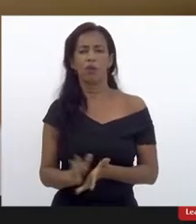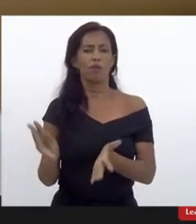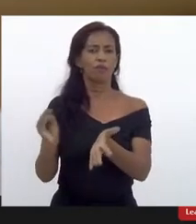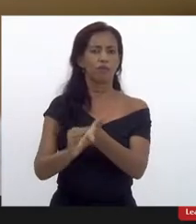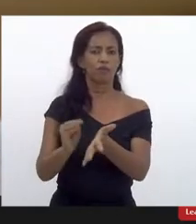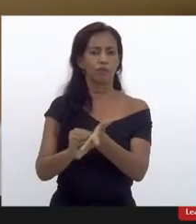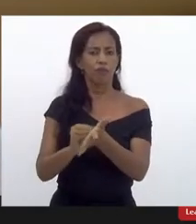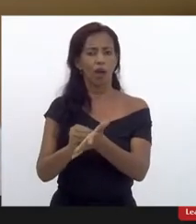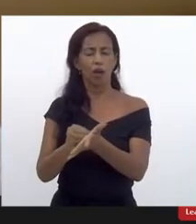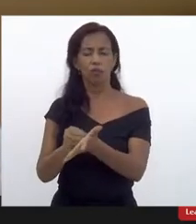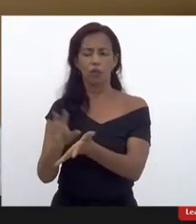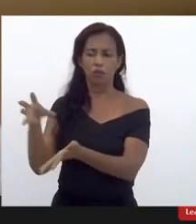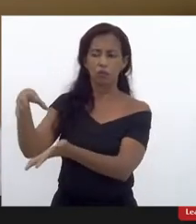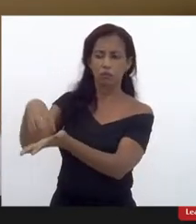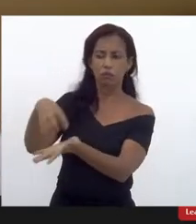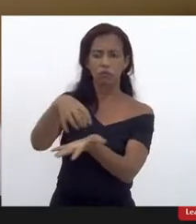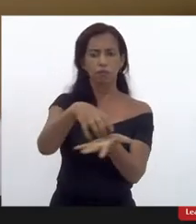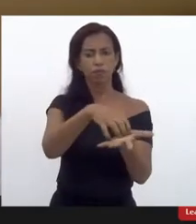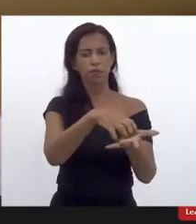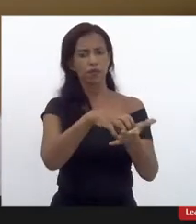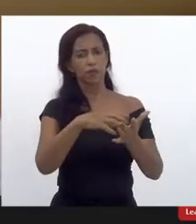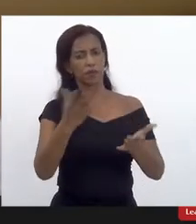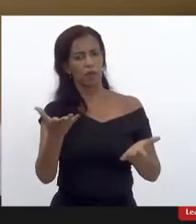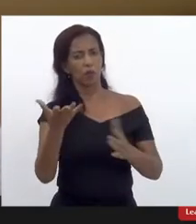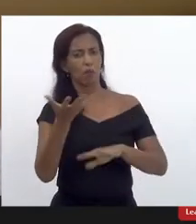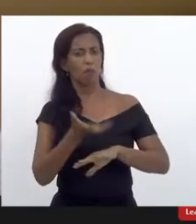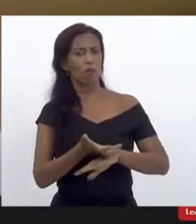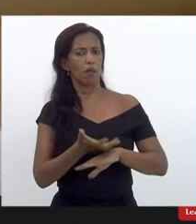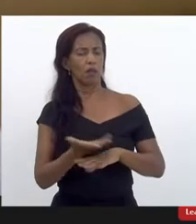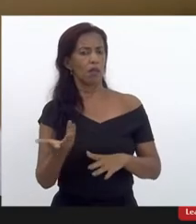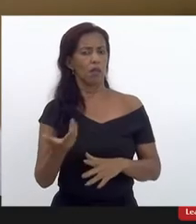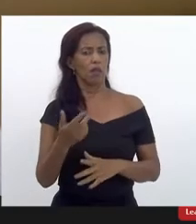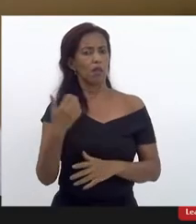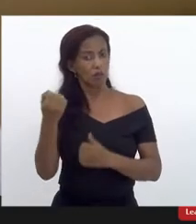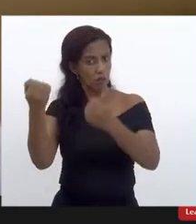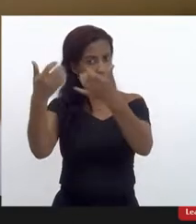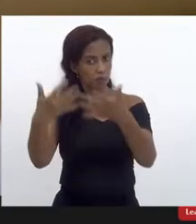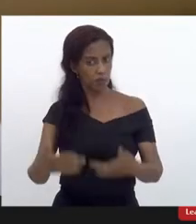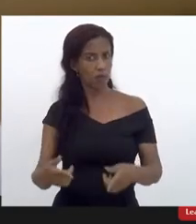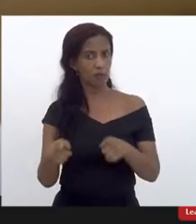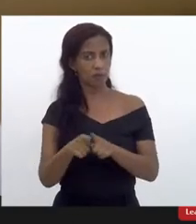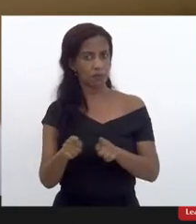em determinada matéria. Pediria que ele esclarecesse também.